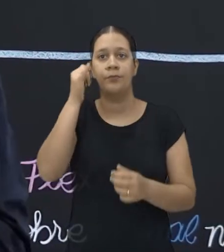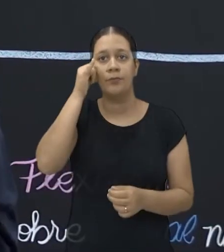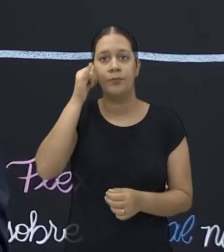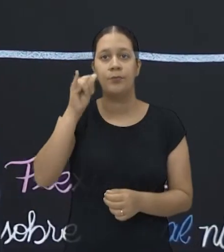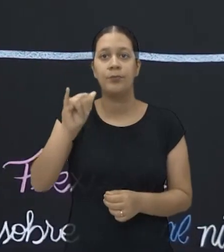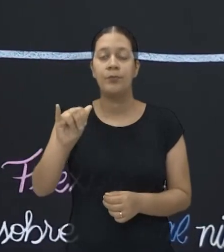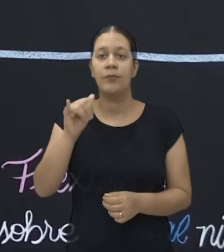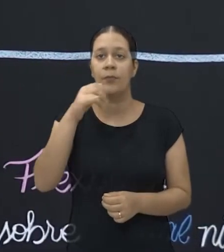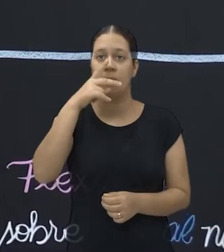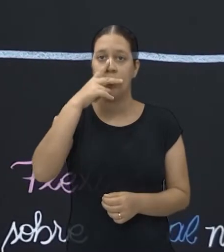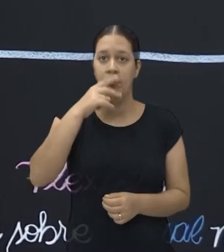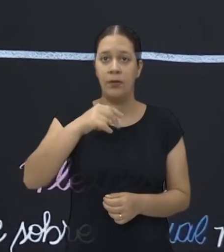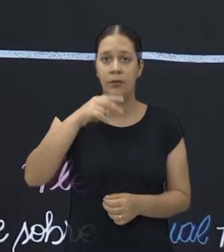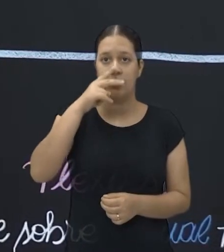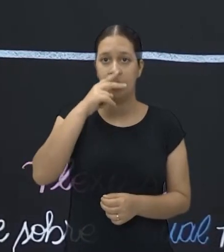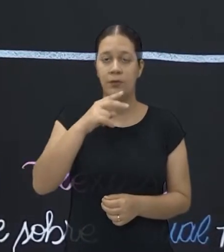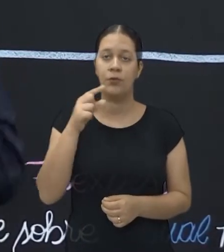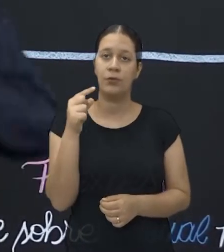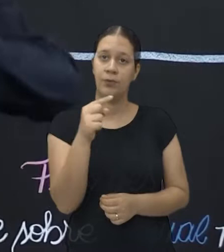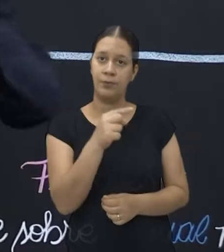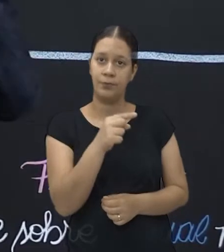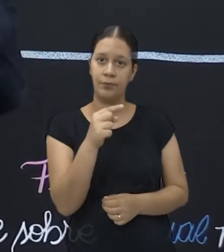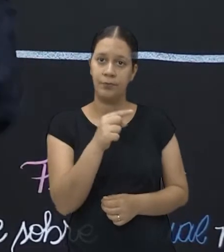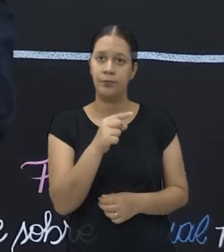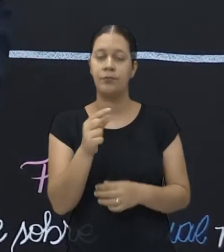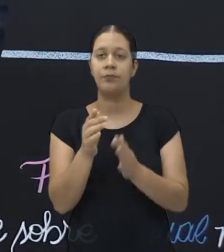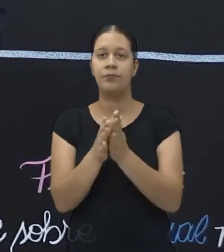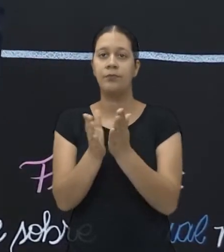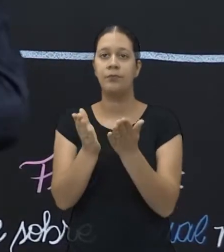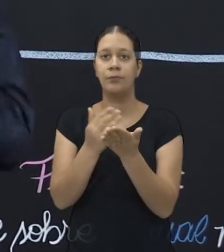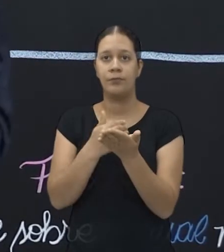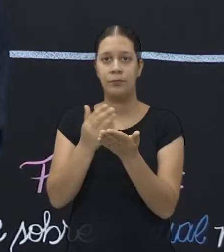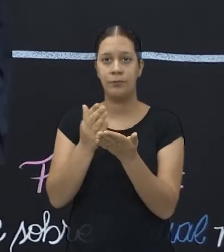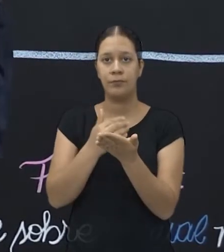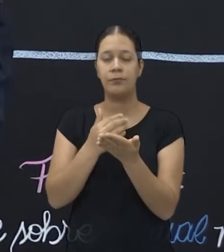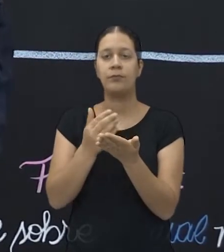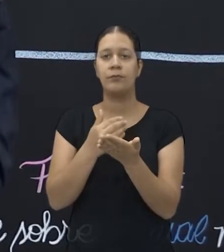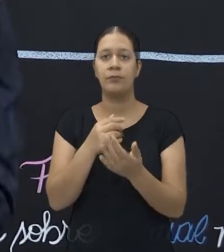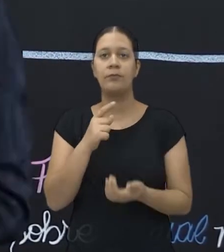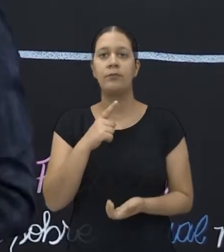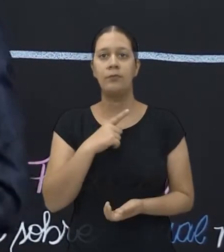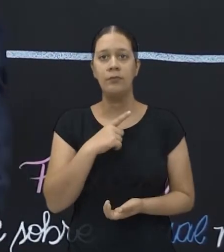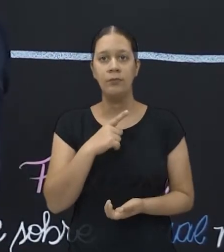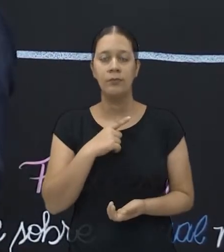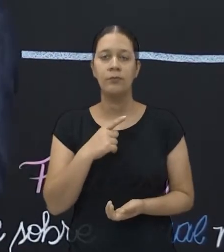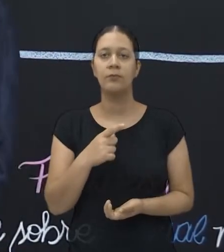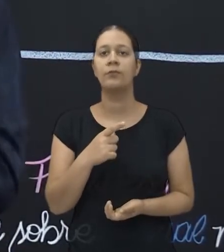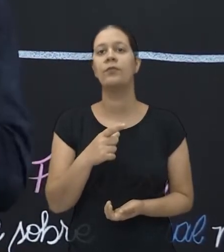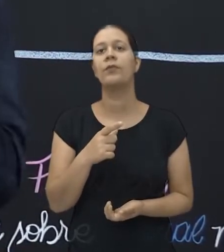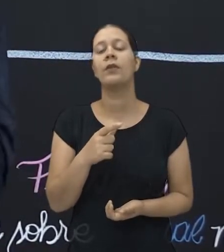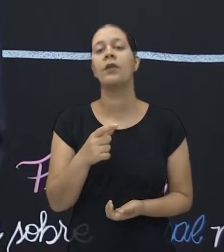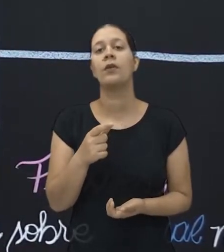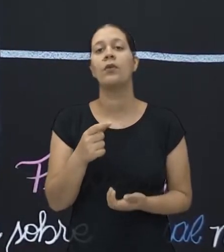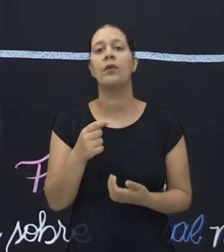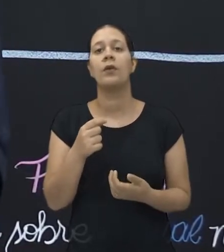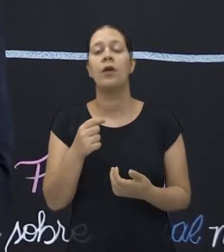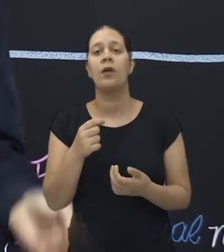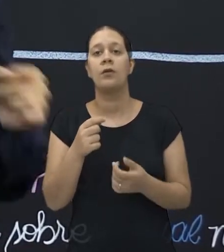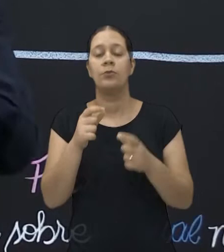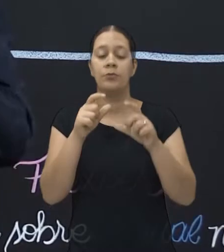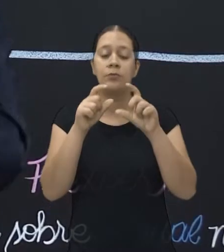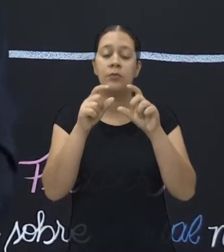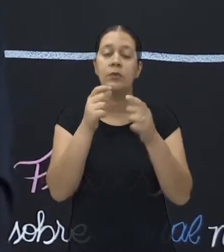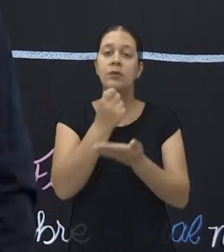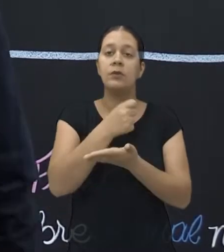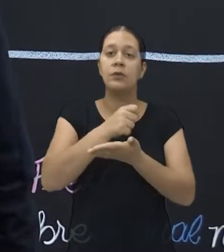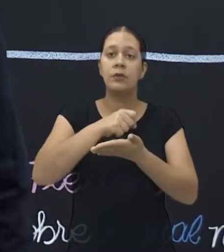evitar a repetição da expressão este livro. Haveria outra forma de fazer isso? Haveria. Eu poderia substituir este livro por a obra,